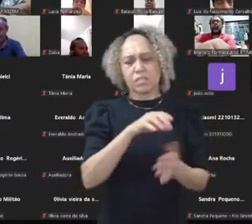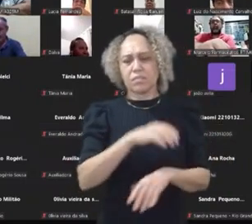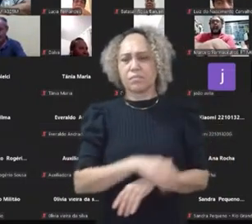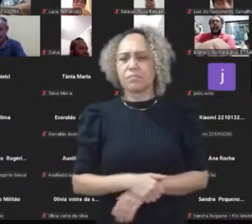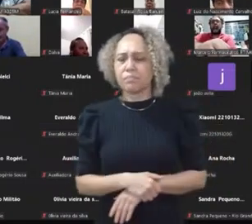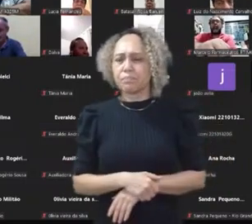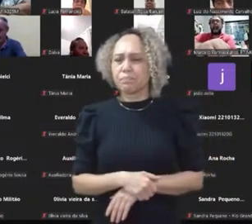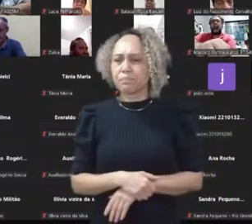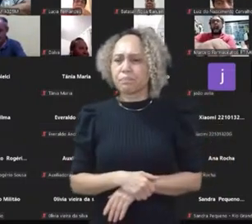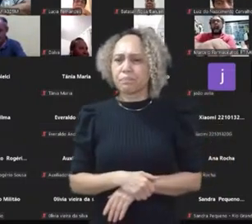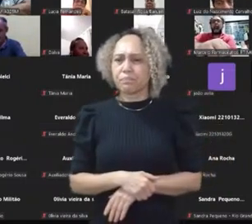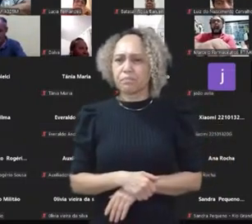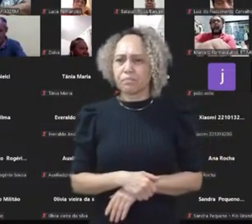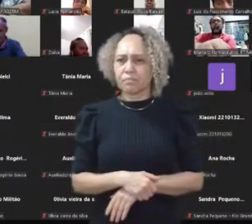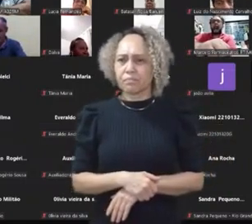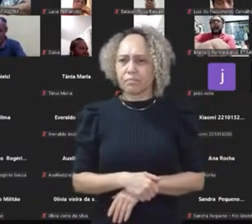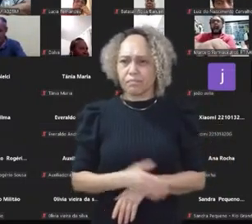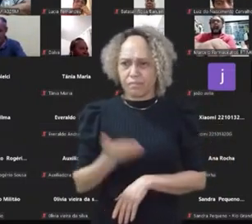thago